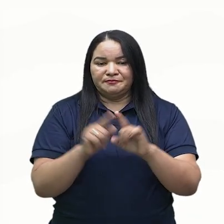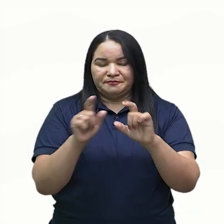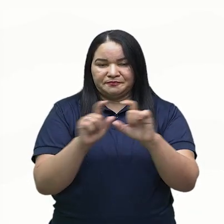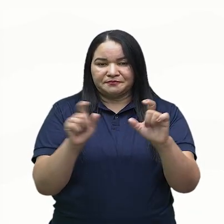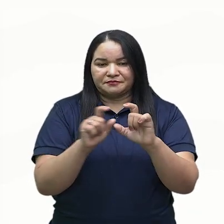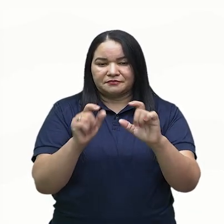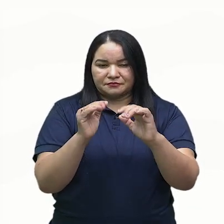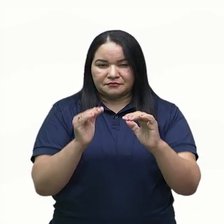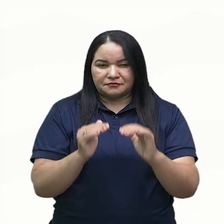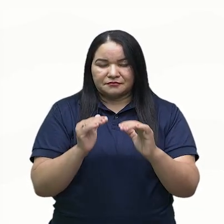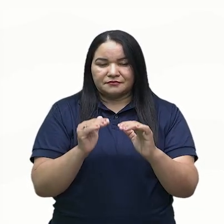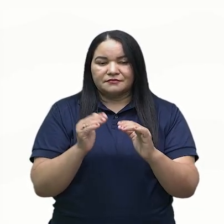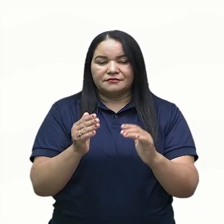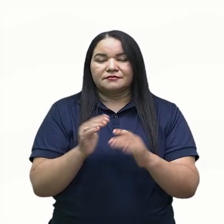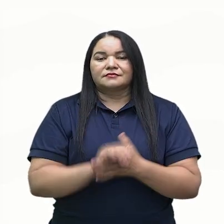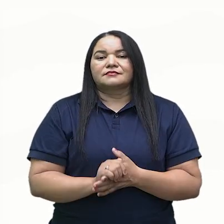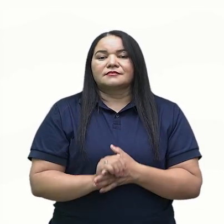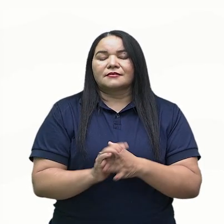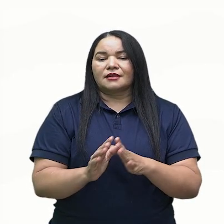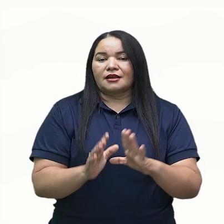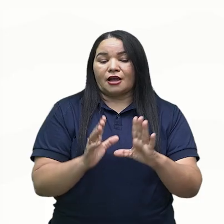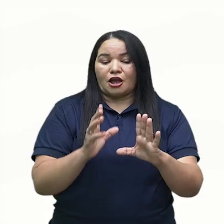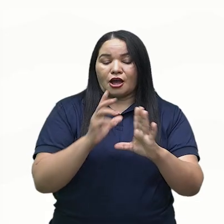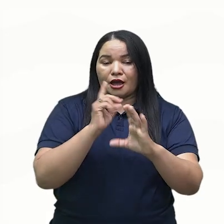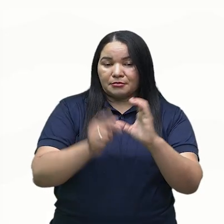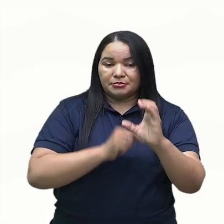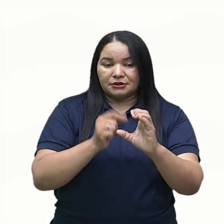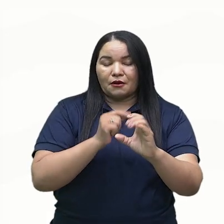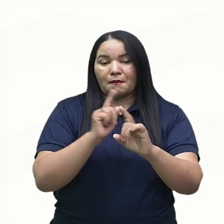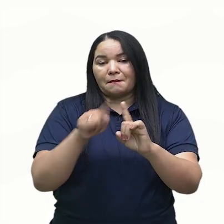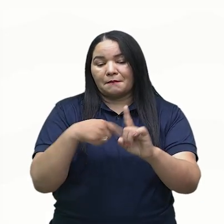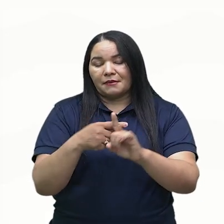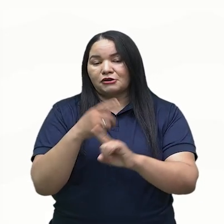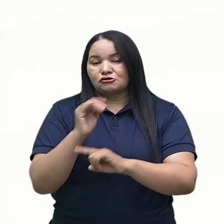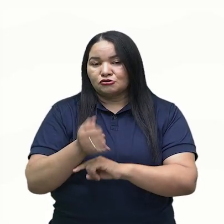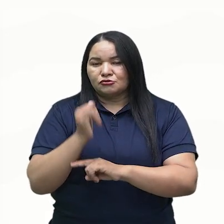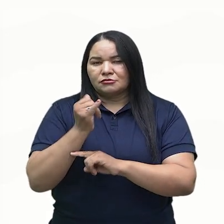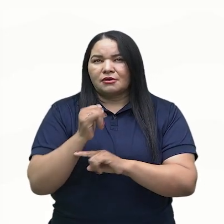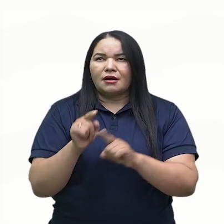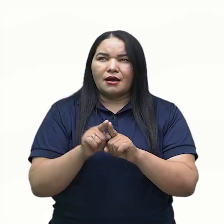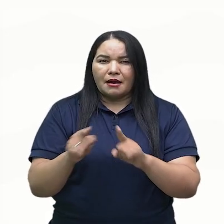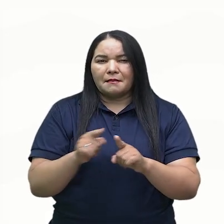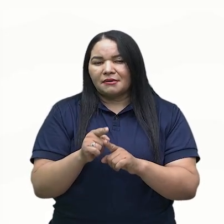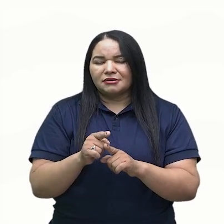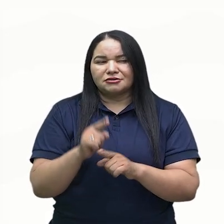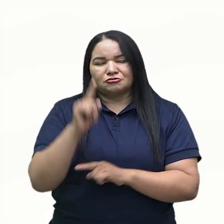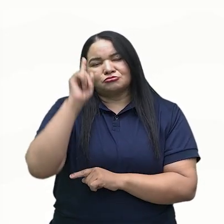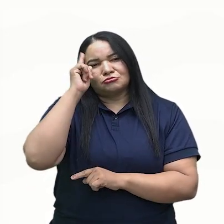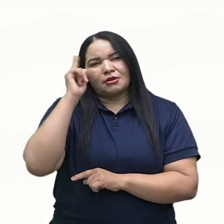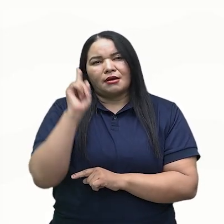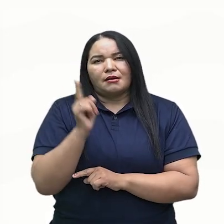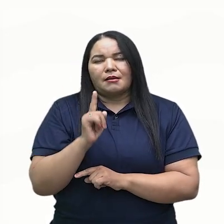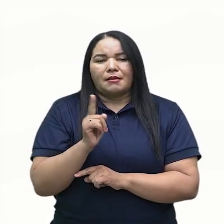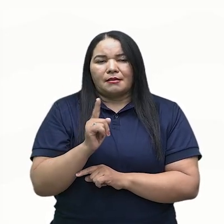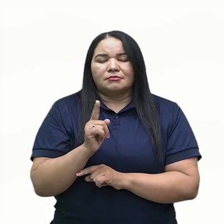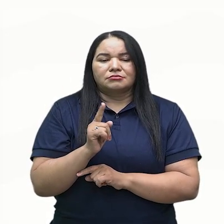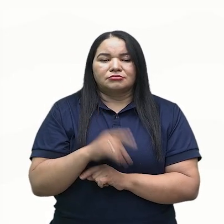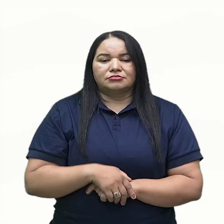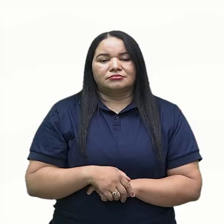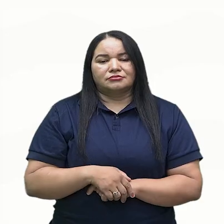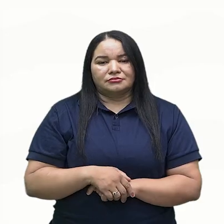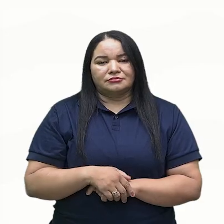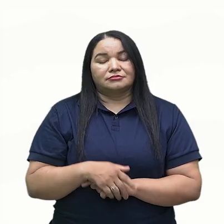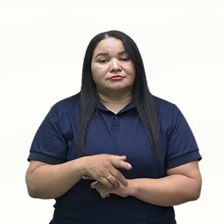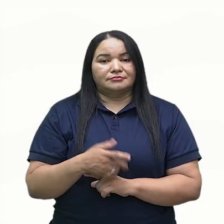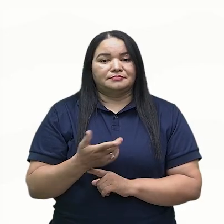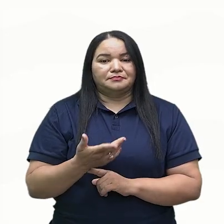Então, basta você calcular capital mais juros. Ah, professor, mas eu não lembro como é que se calcula juros.